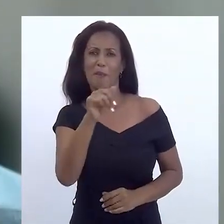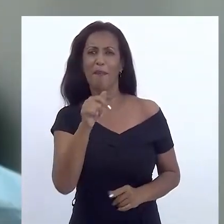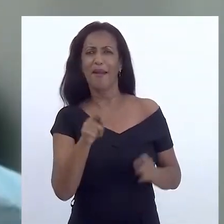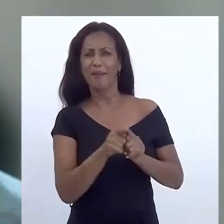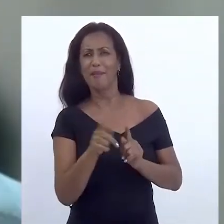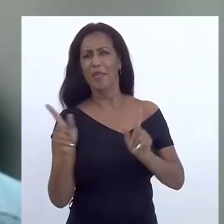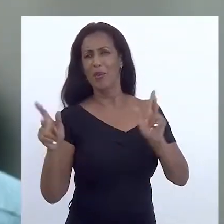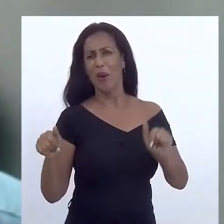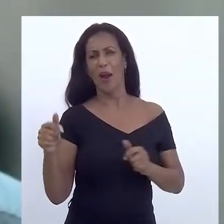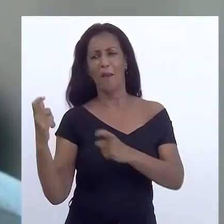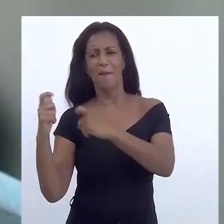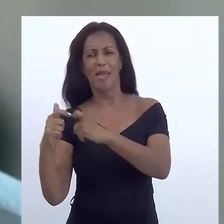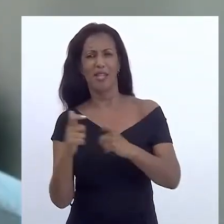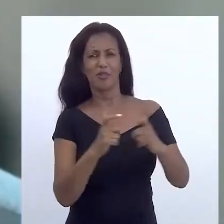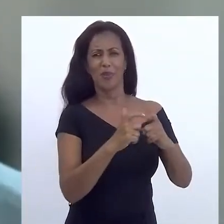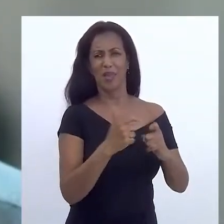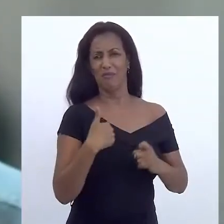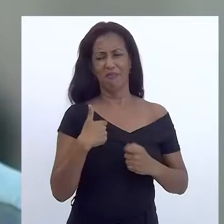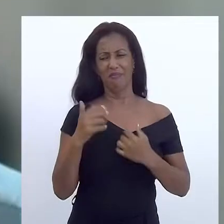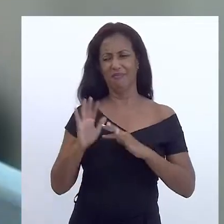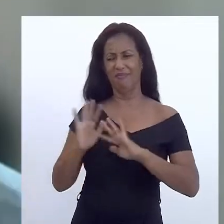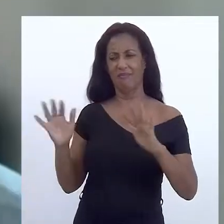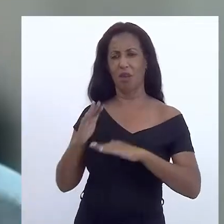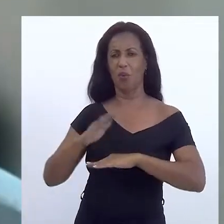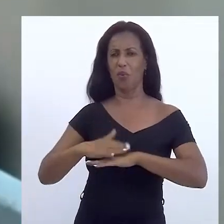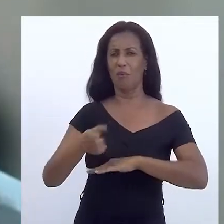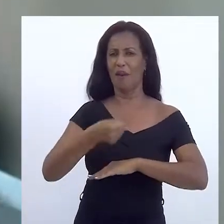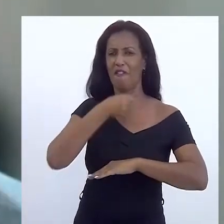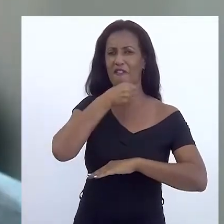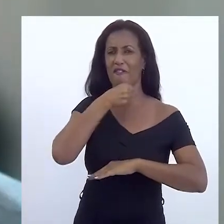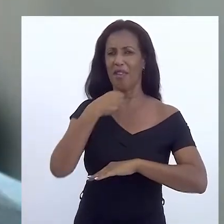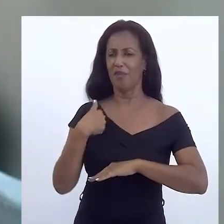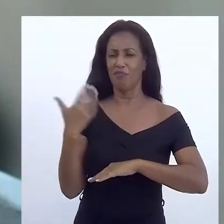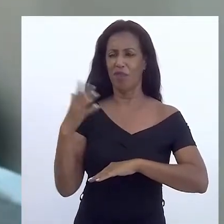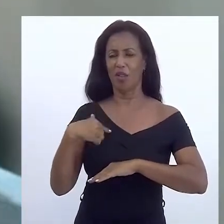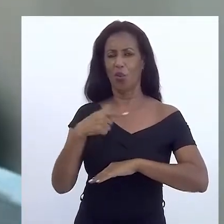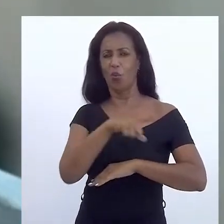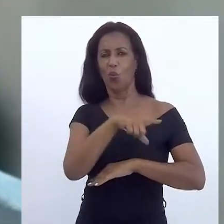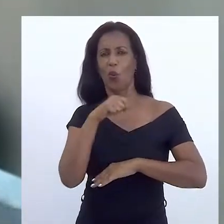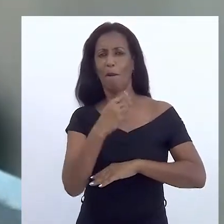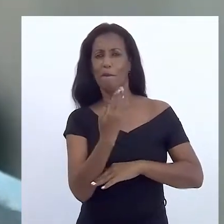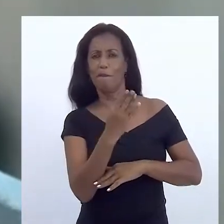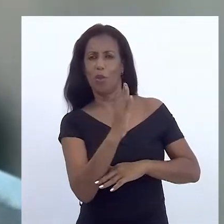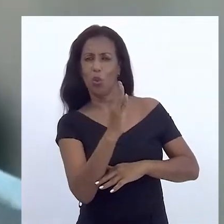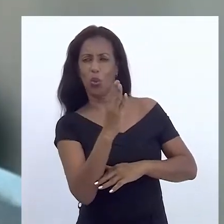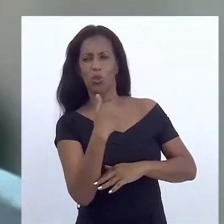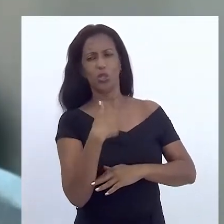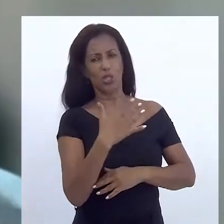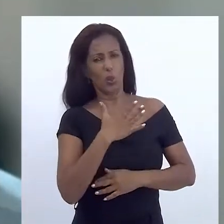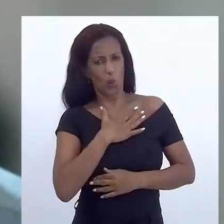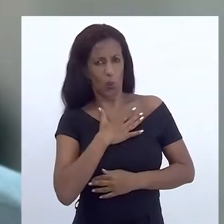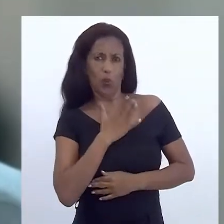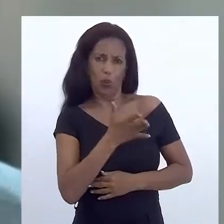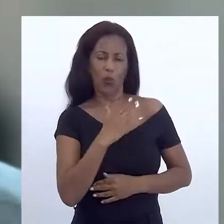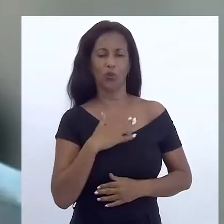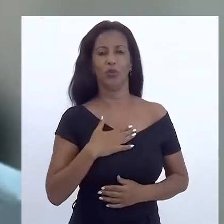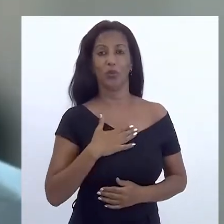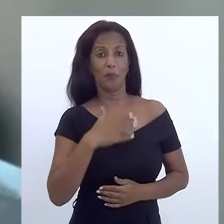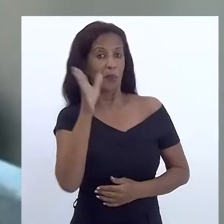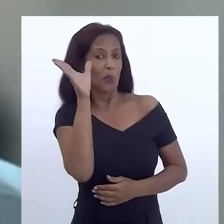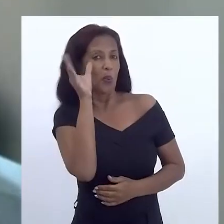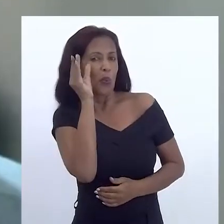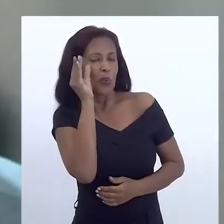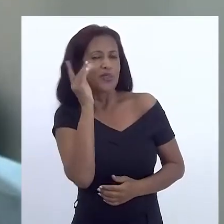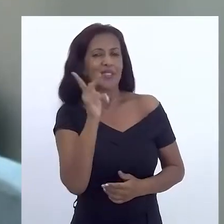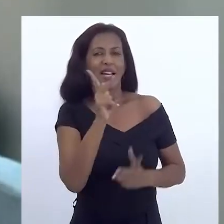você não faz medicina? Mas respeitaram a minha escolha e falaram, eu não quero, eu sou mais velho. Né? E optei mesmo, eu quis fazer biologia. Então, qual era a minha